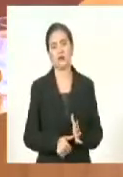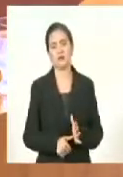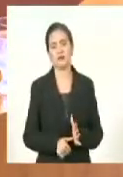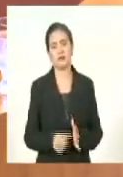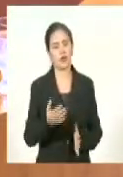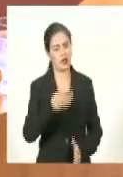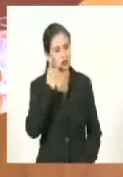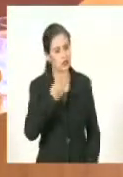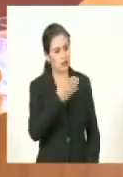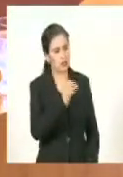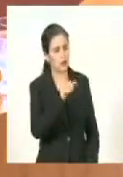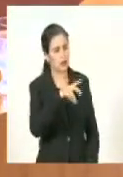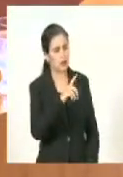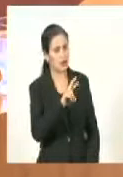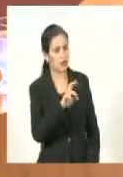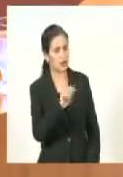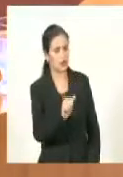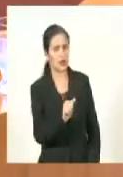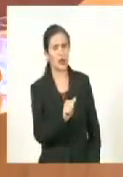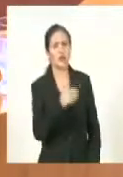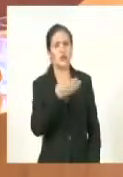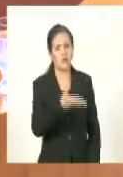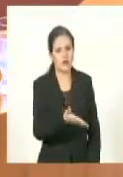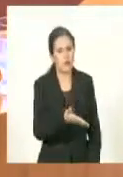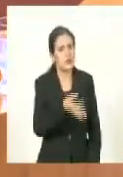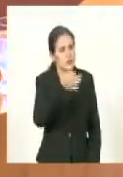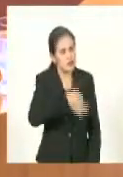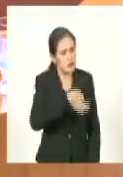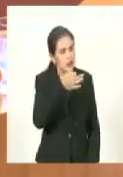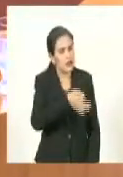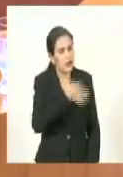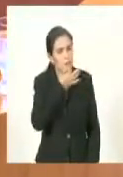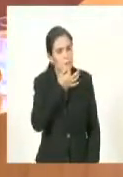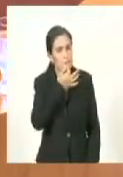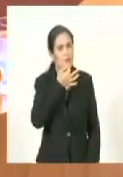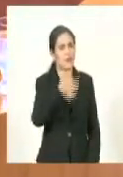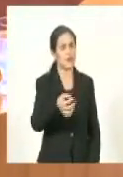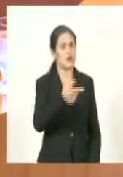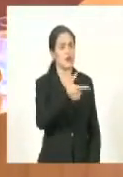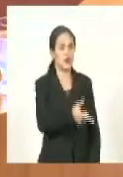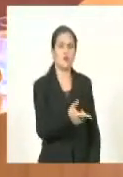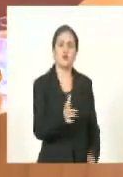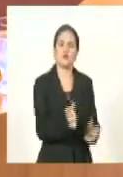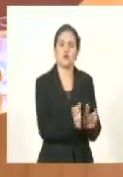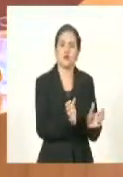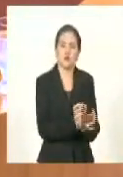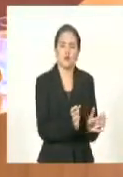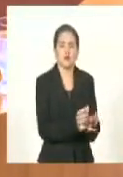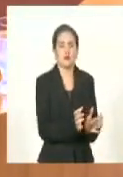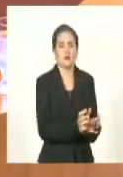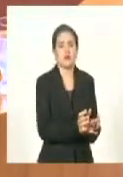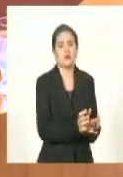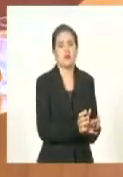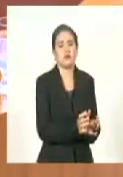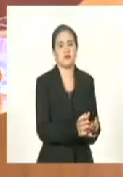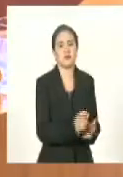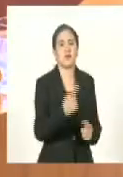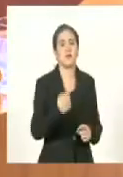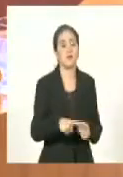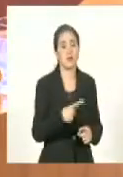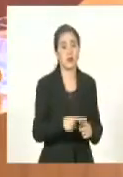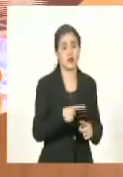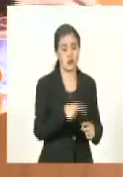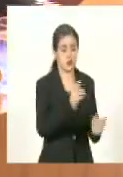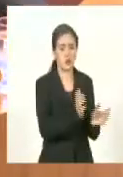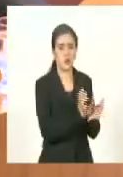superintendência de combate à corrupção. Porque esta superintendência, ela não tem que ser feita apenas para perseguir